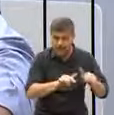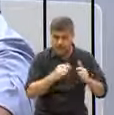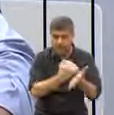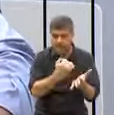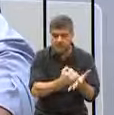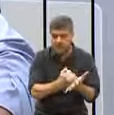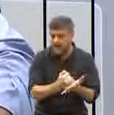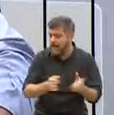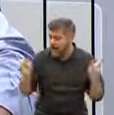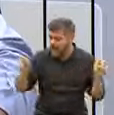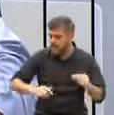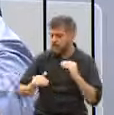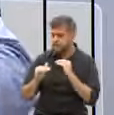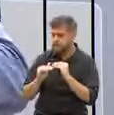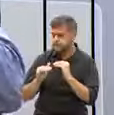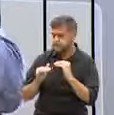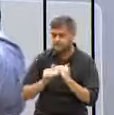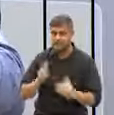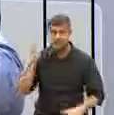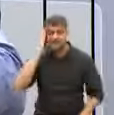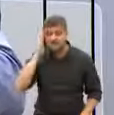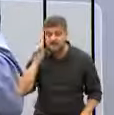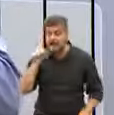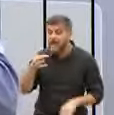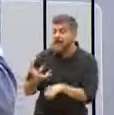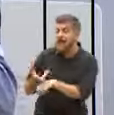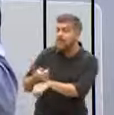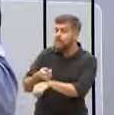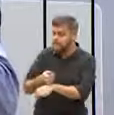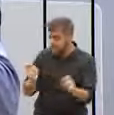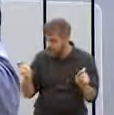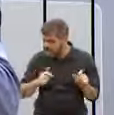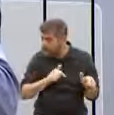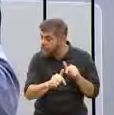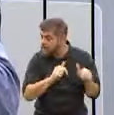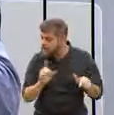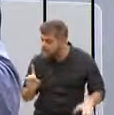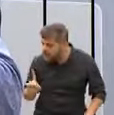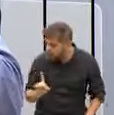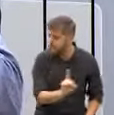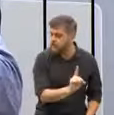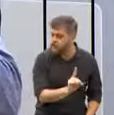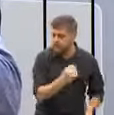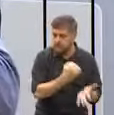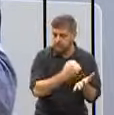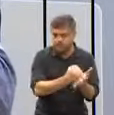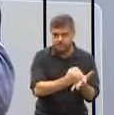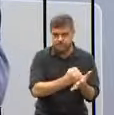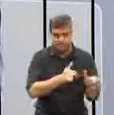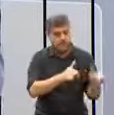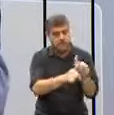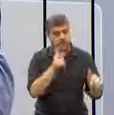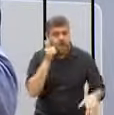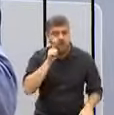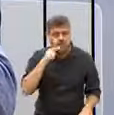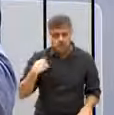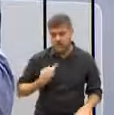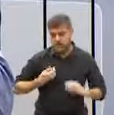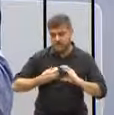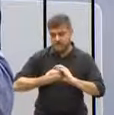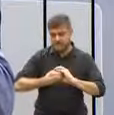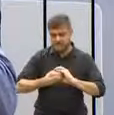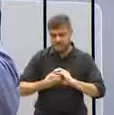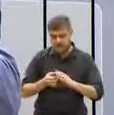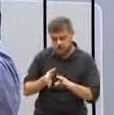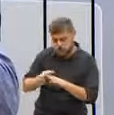um ser capaz como qualquer outro. Eu só tenho que saber qual é a habilidade, aonde ele vai se encaixar no mercado de trabalho. A gente não pode, e a gente na Pascamp